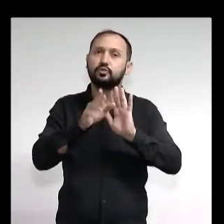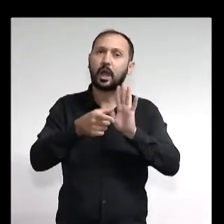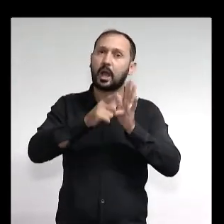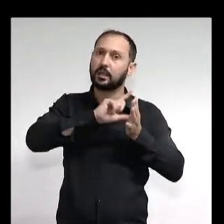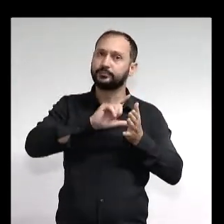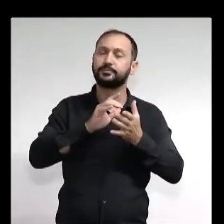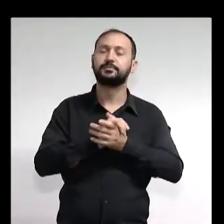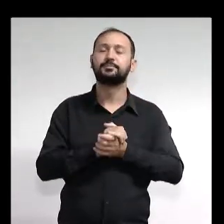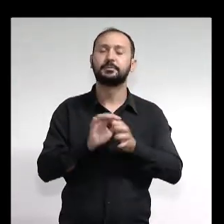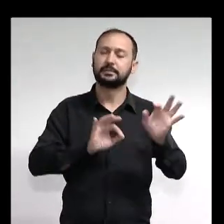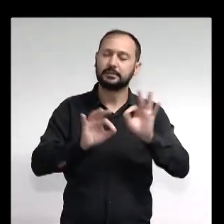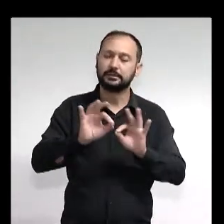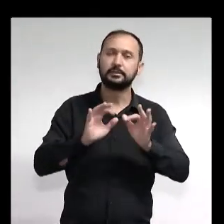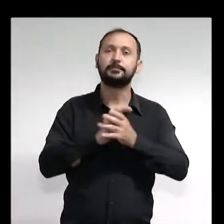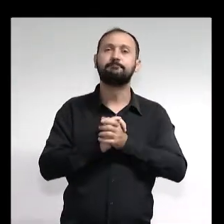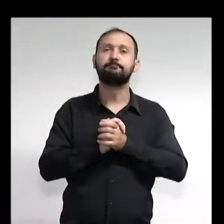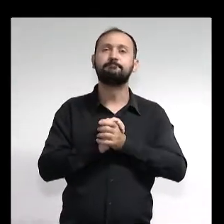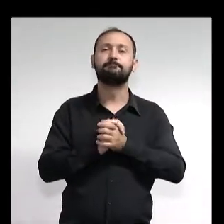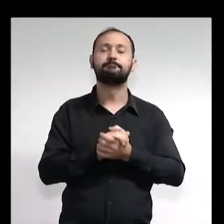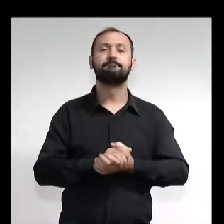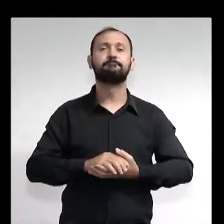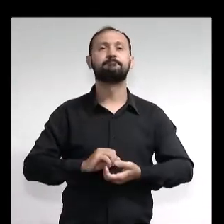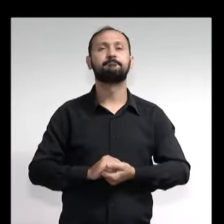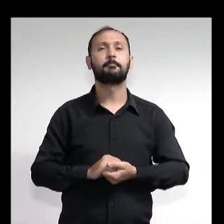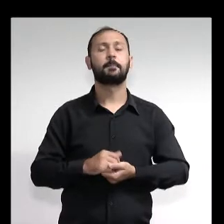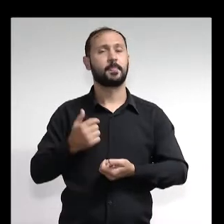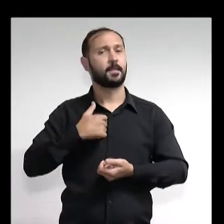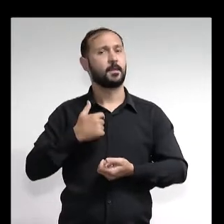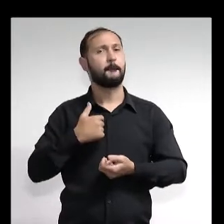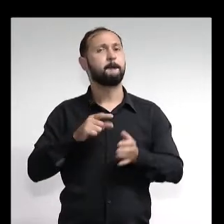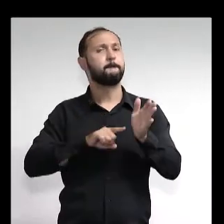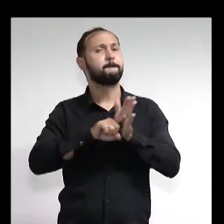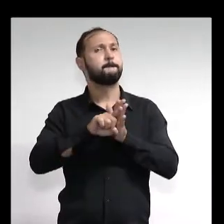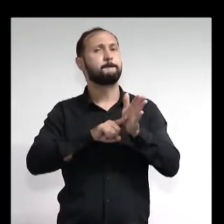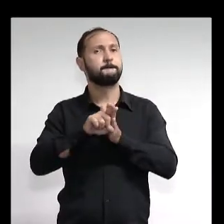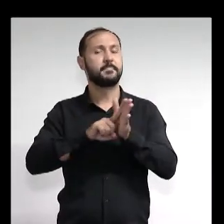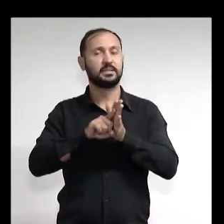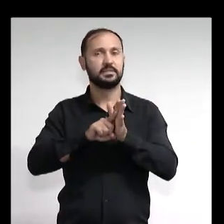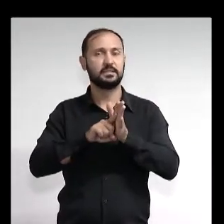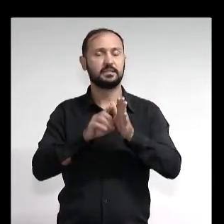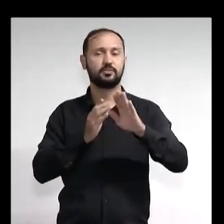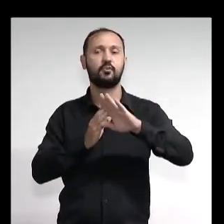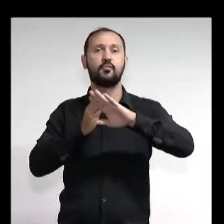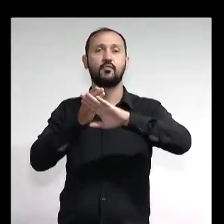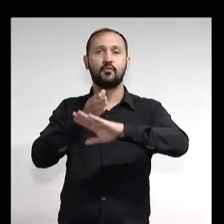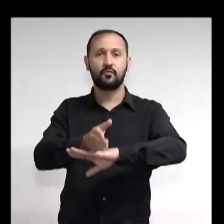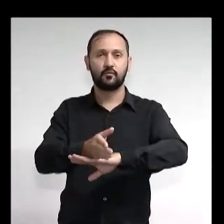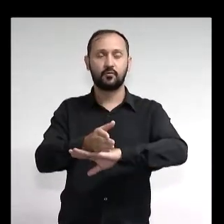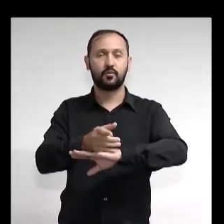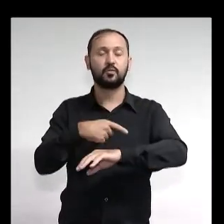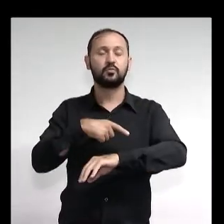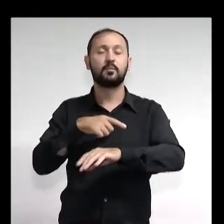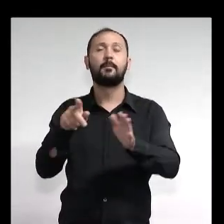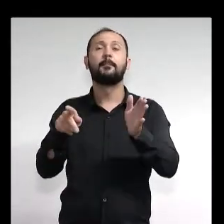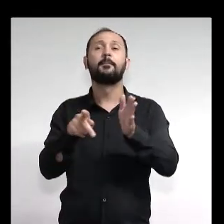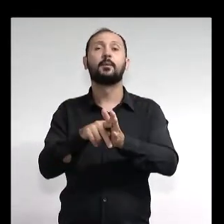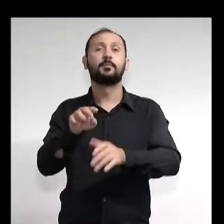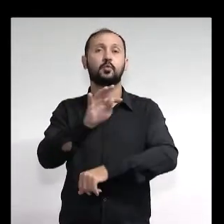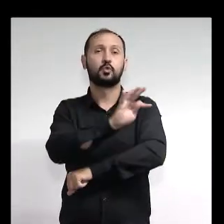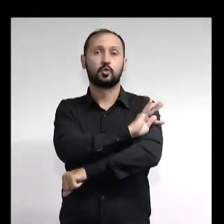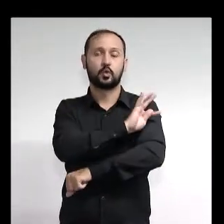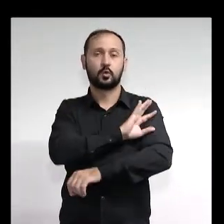averiguar o que foi que ele já tinha planejado. E também fiz a pesquisa